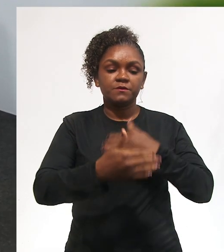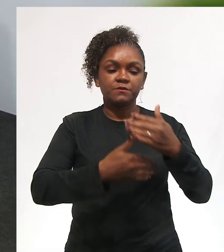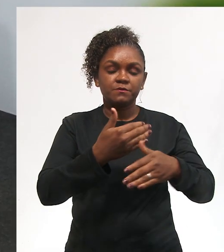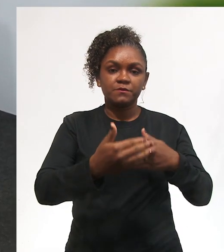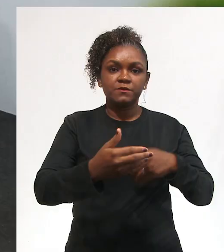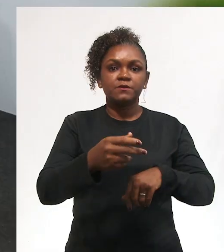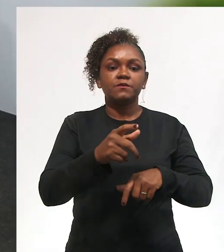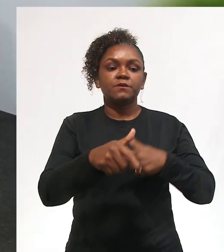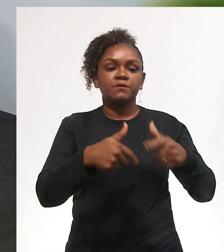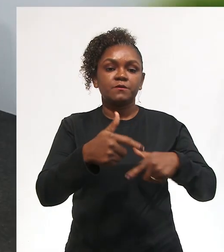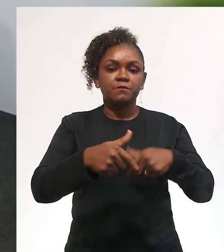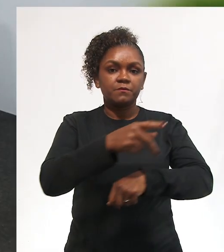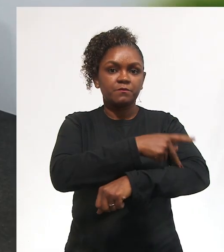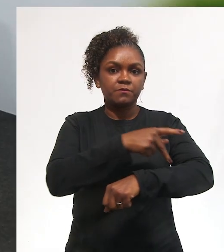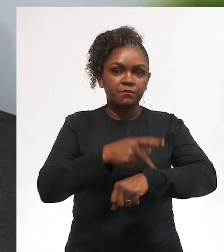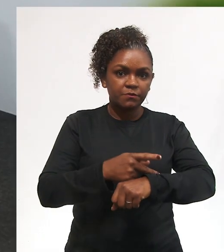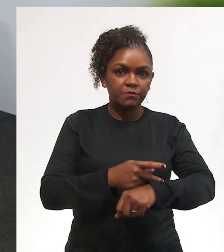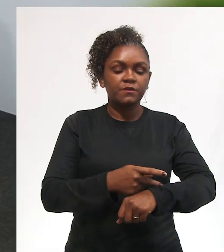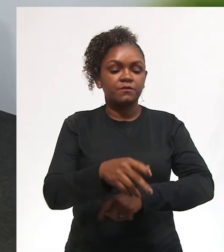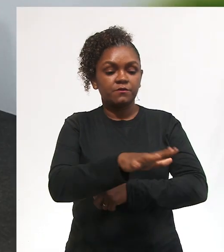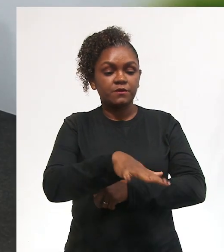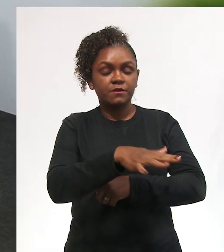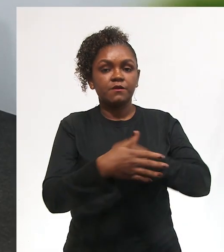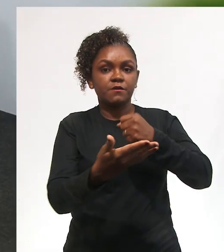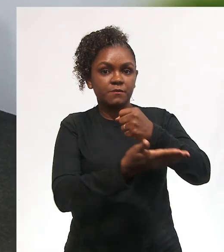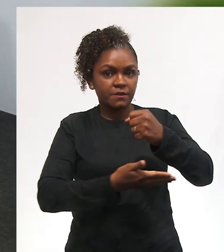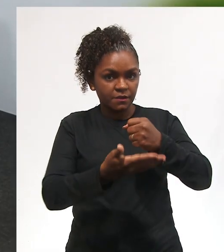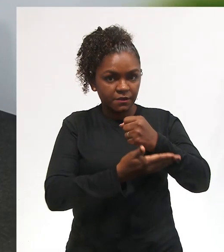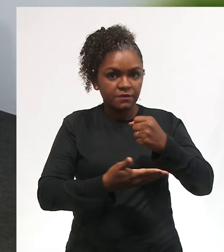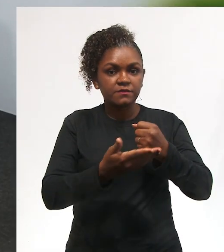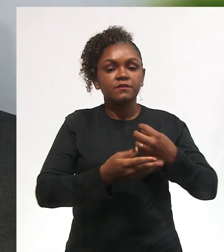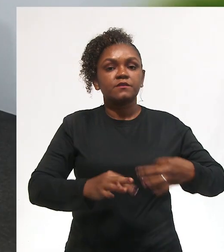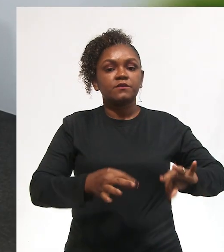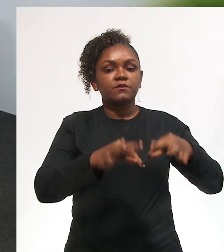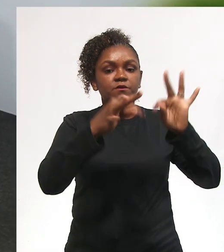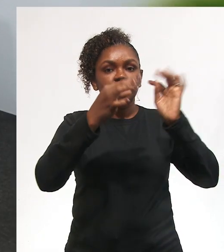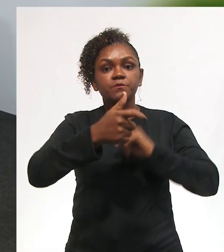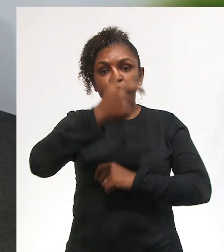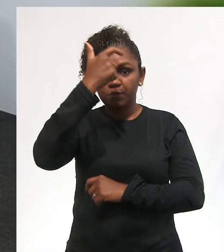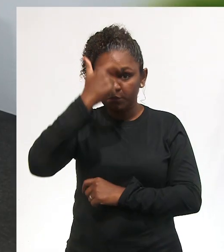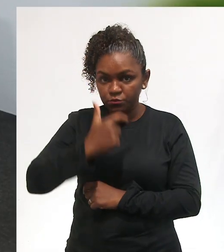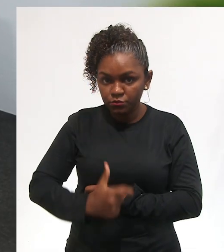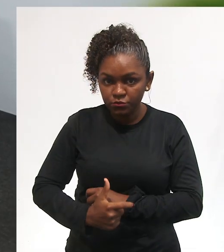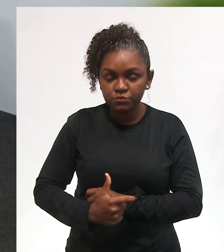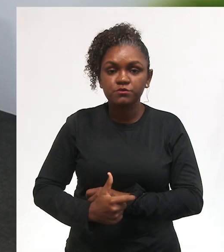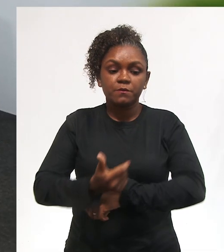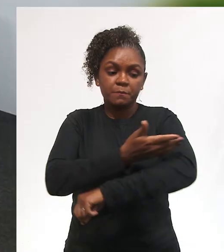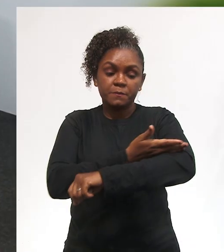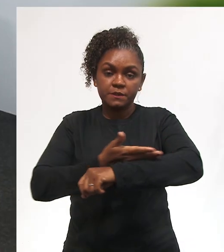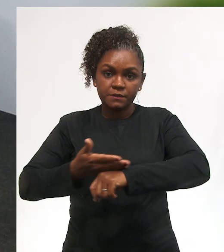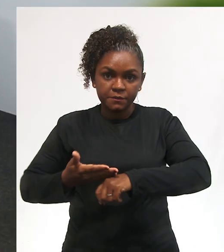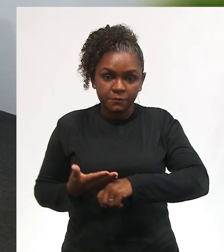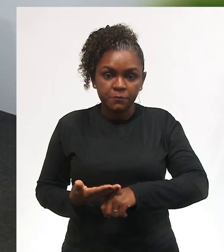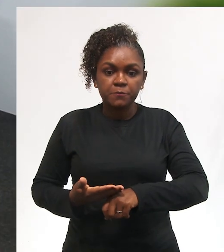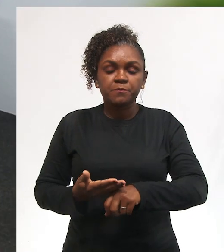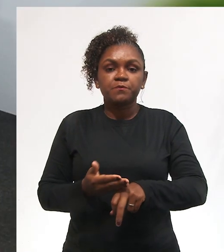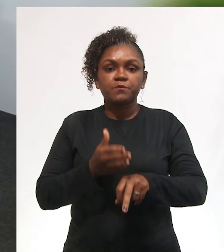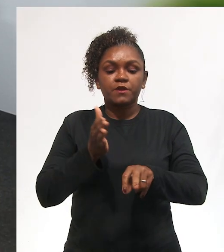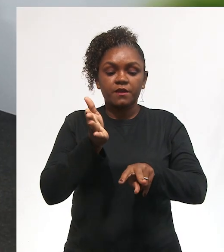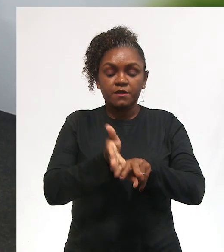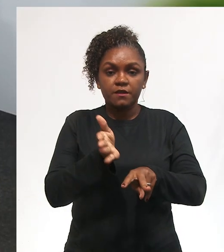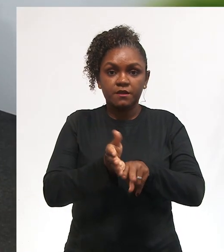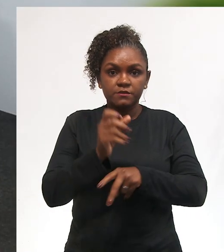Educação Básica e Tecnológica. Sou branco, estou com um terno cinza, estou com uma calça azul escura,